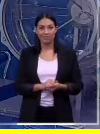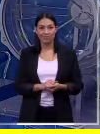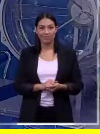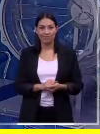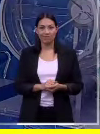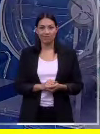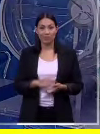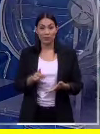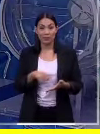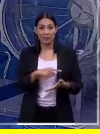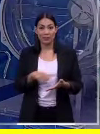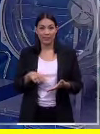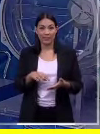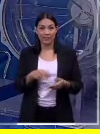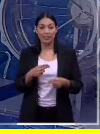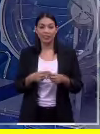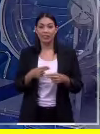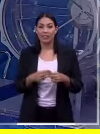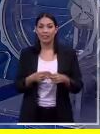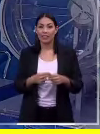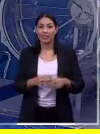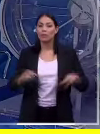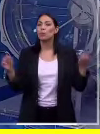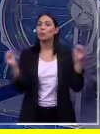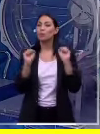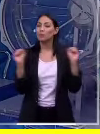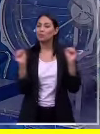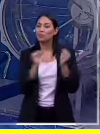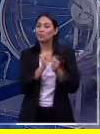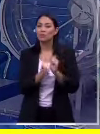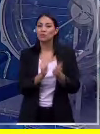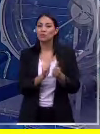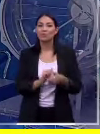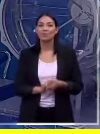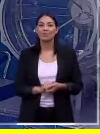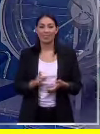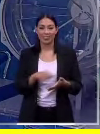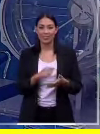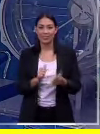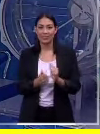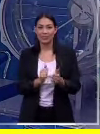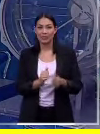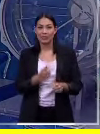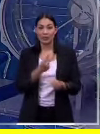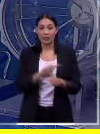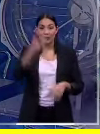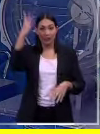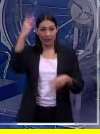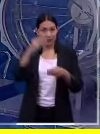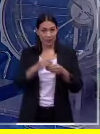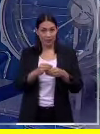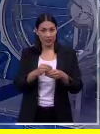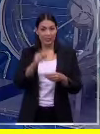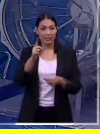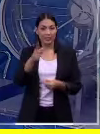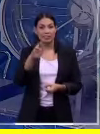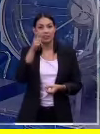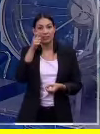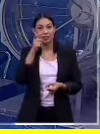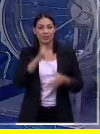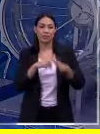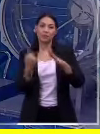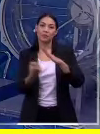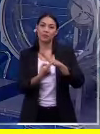dos apaixonados por futebol. É o sorteio da Time Mania, o prêmio também está acumulado. Você que está aí acompanhando os sorteios nos perfis